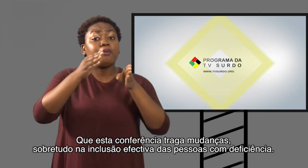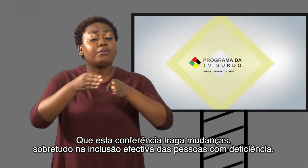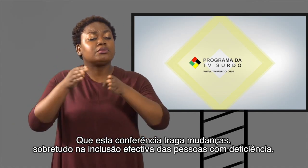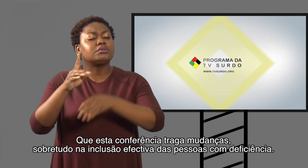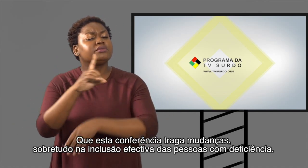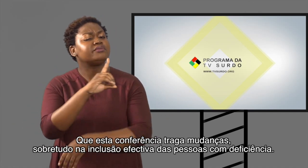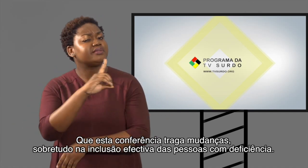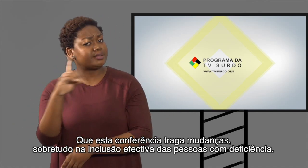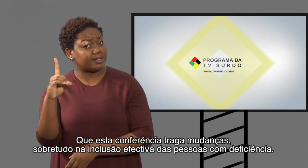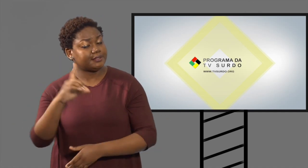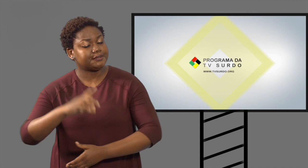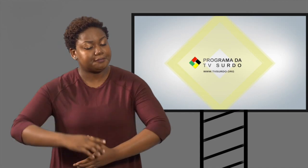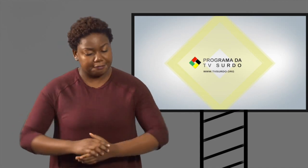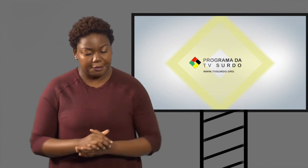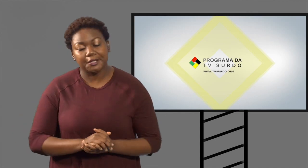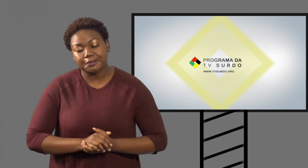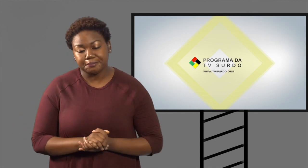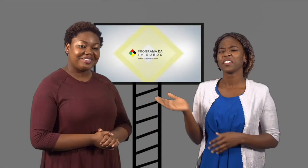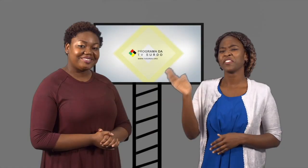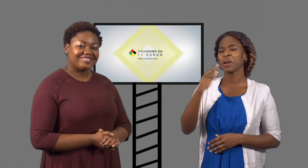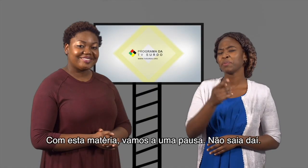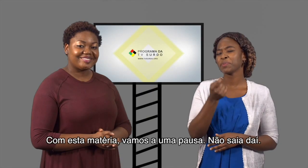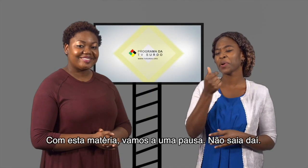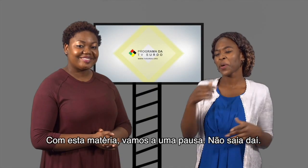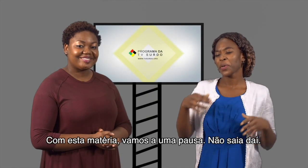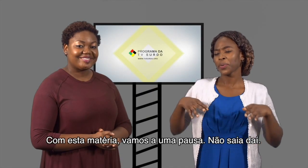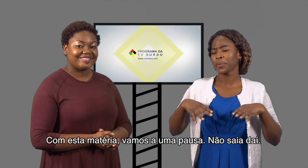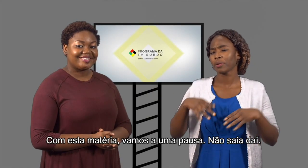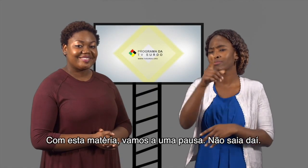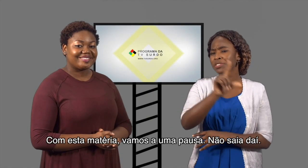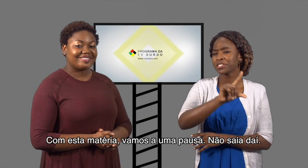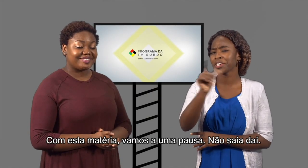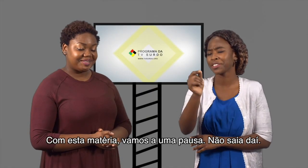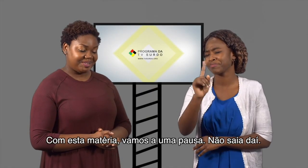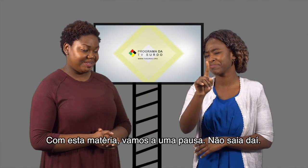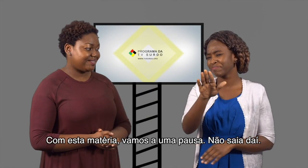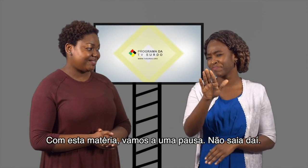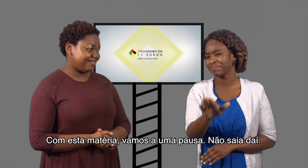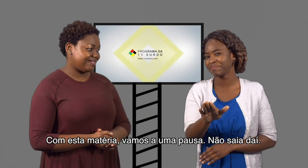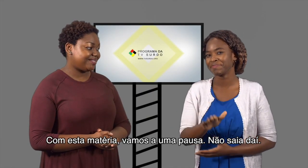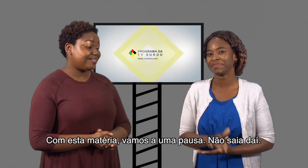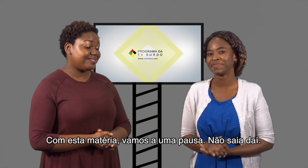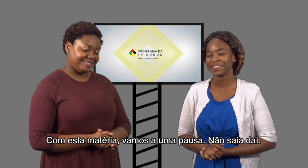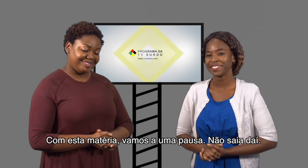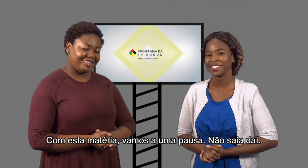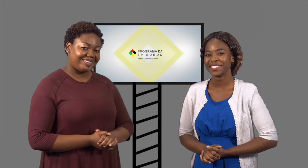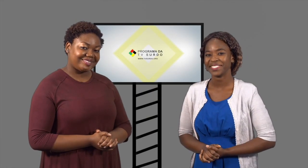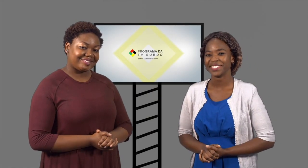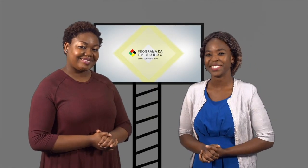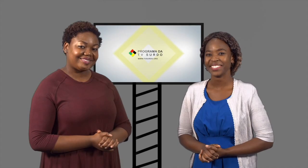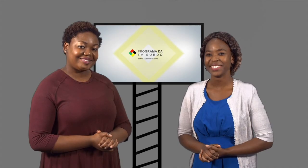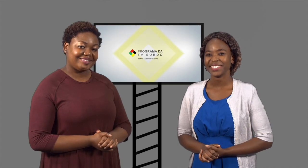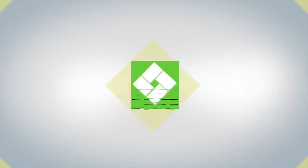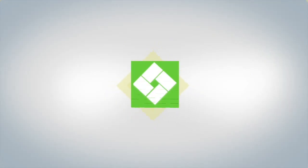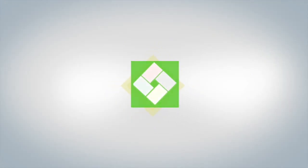deficiência. Com esta matéria, vamos a uma pausa. Não saia daí!